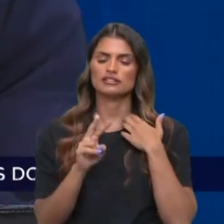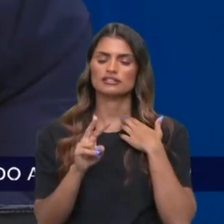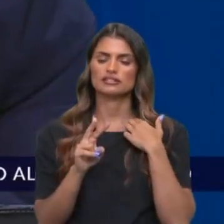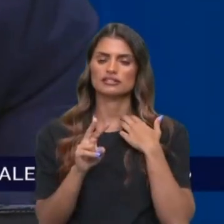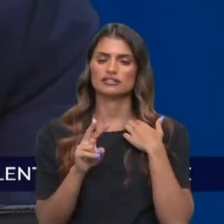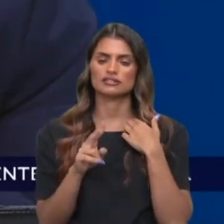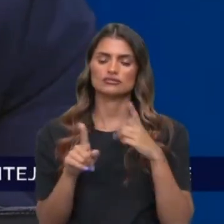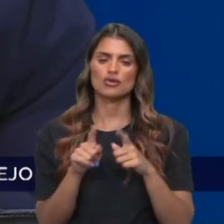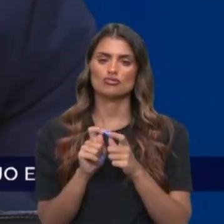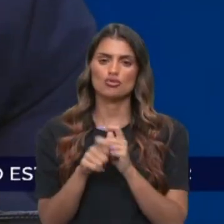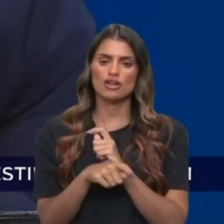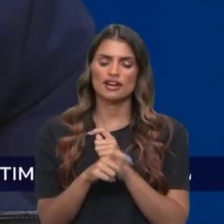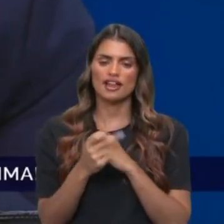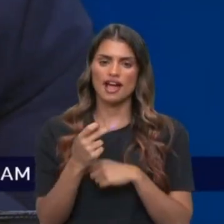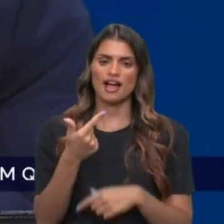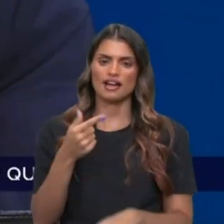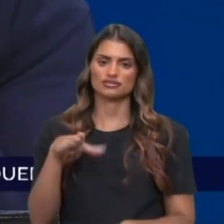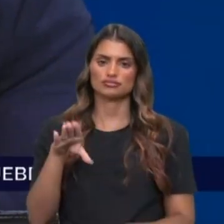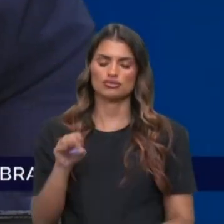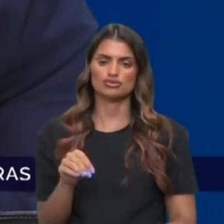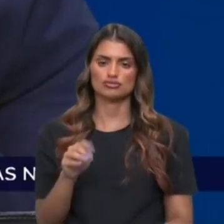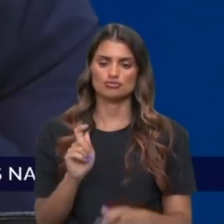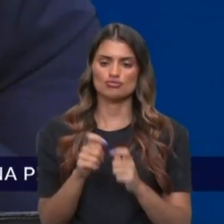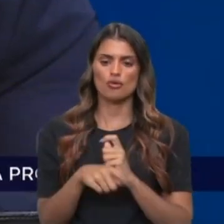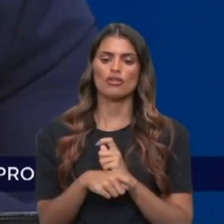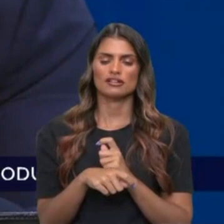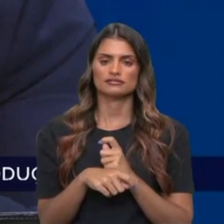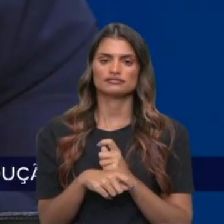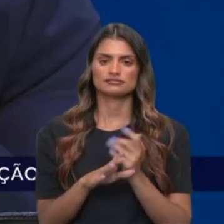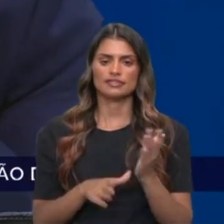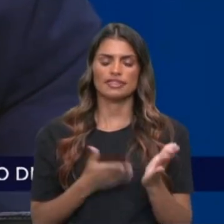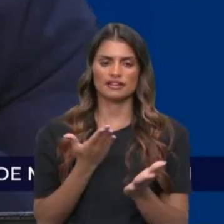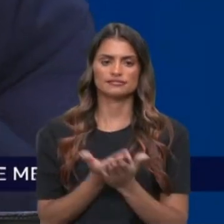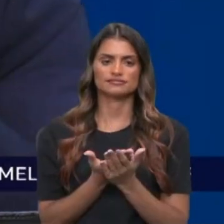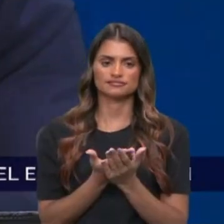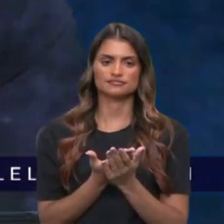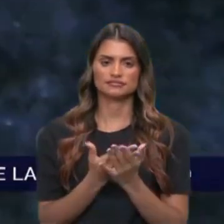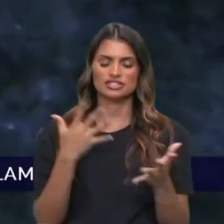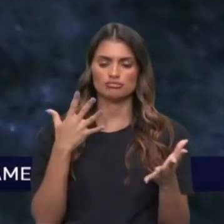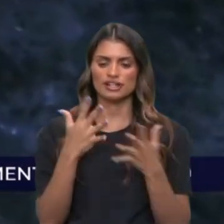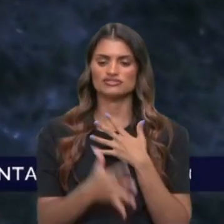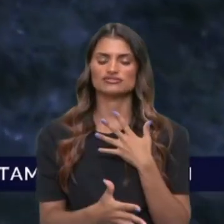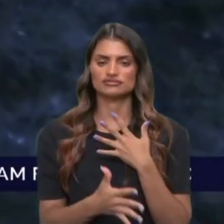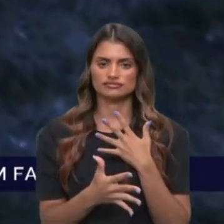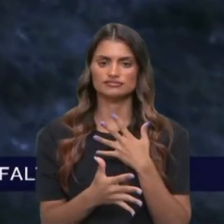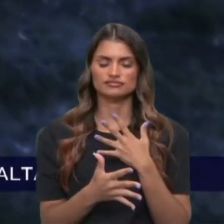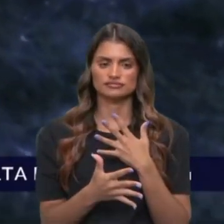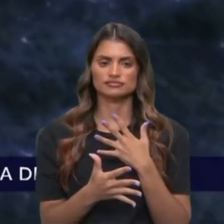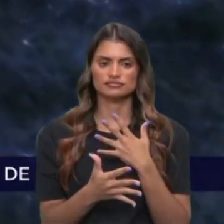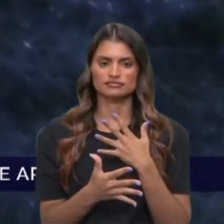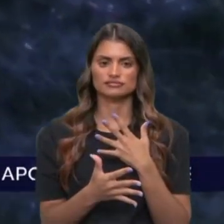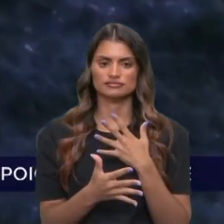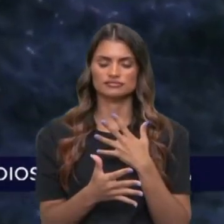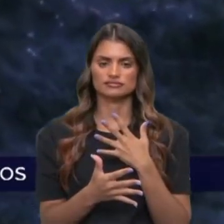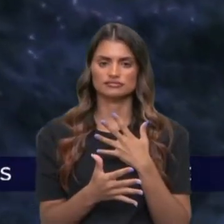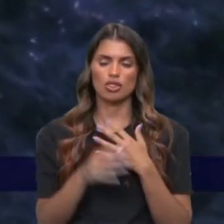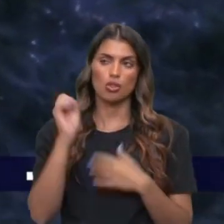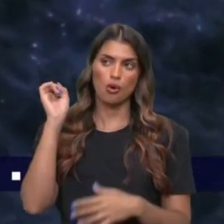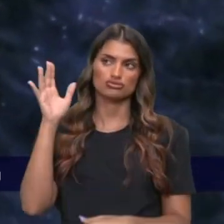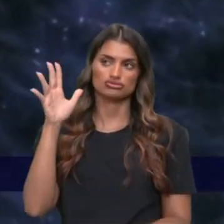alterar os átomos de hidrogênio de modo a torná-los transparentes, a permitir que a